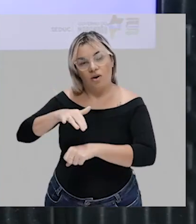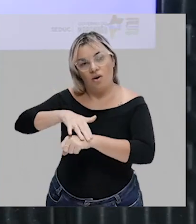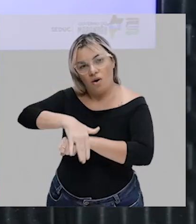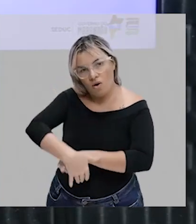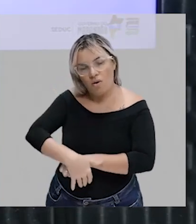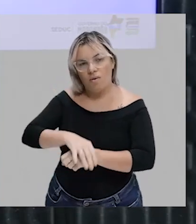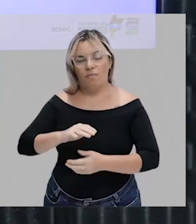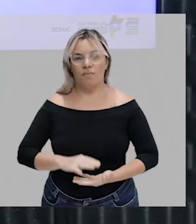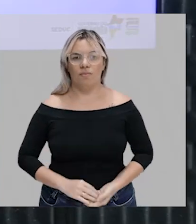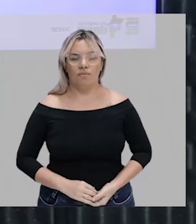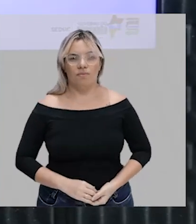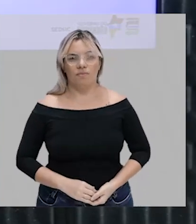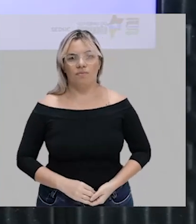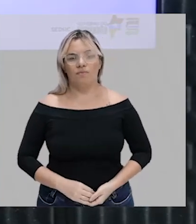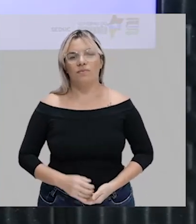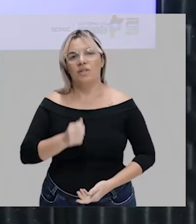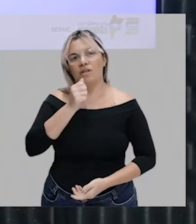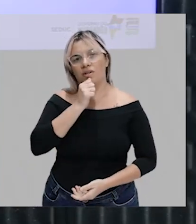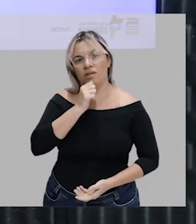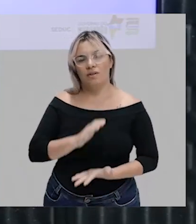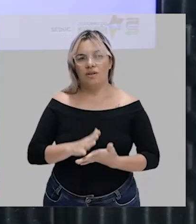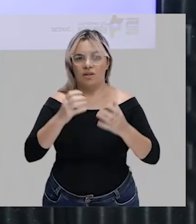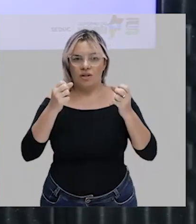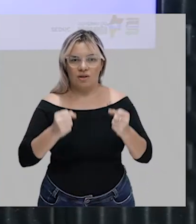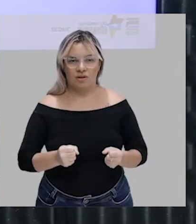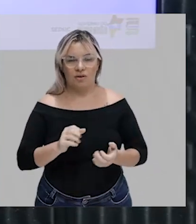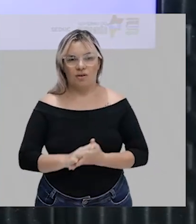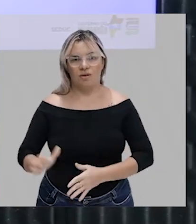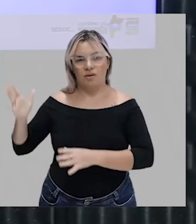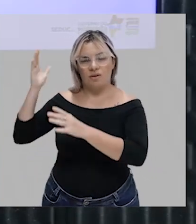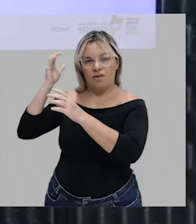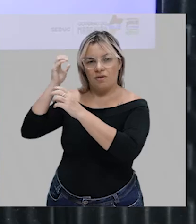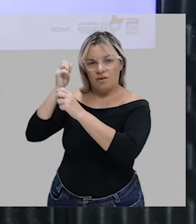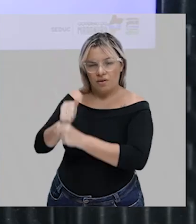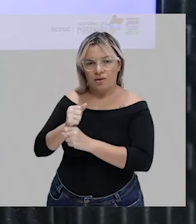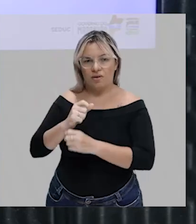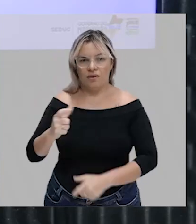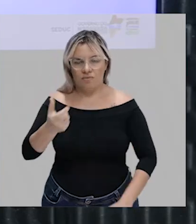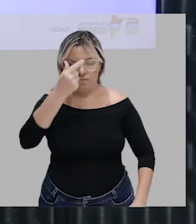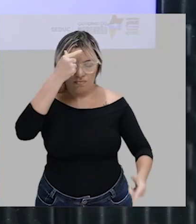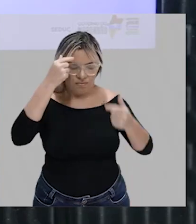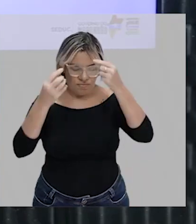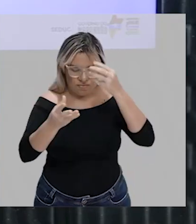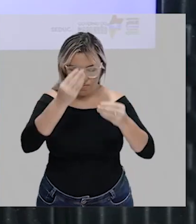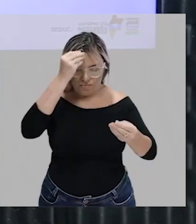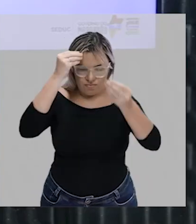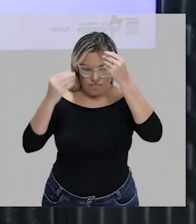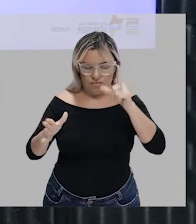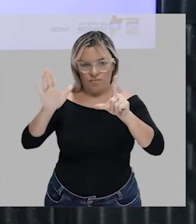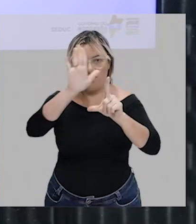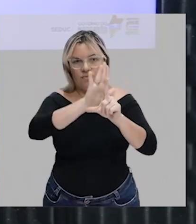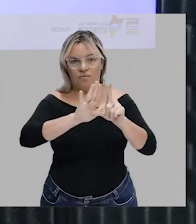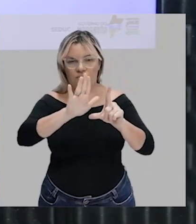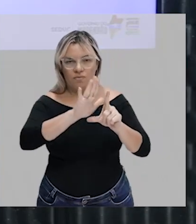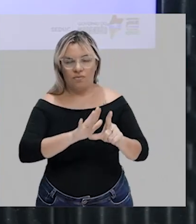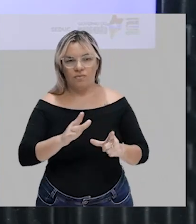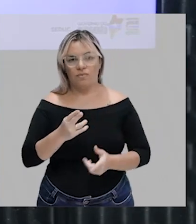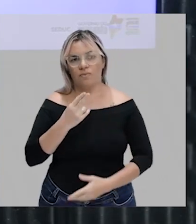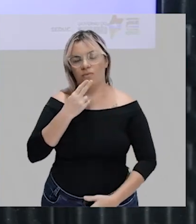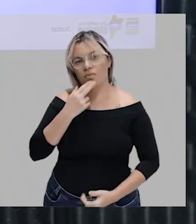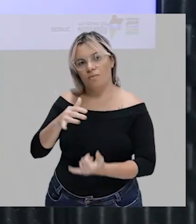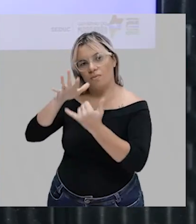ou à noite. Ainda você pode revisar, reforçar seu conhecimento na plataforma